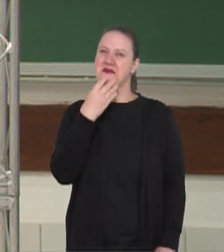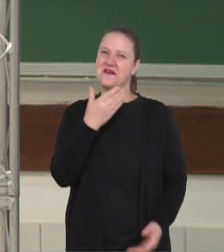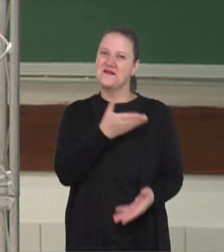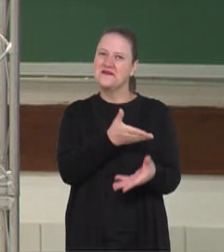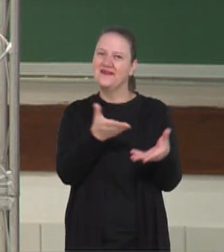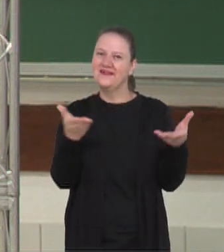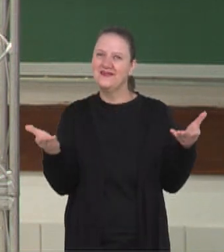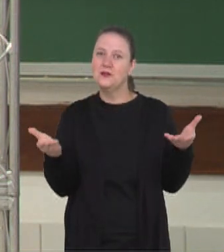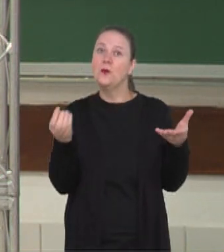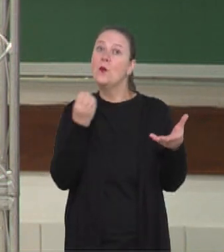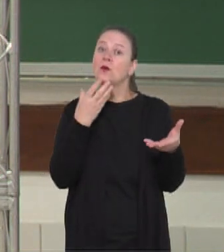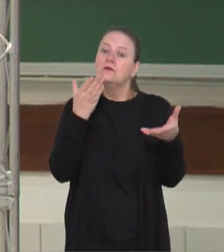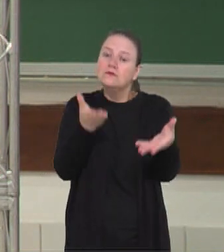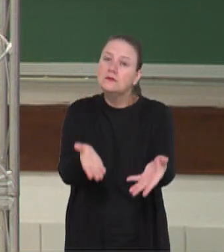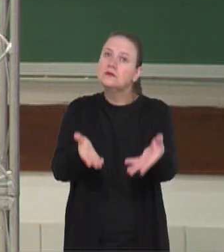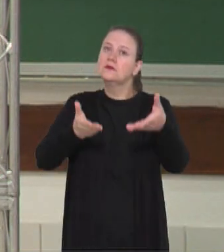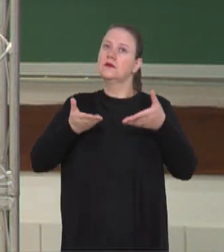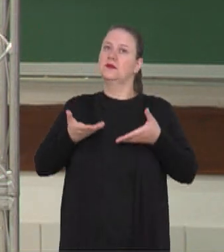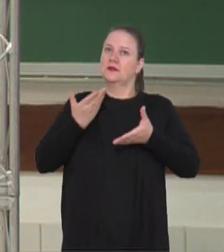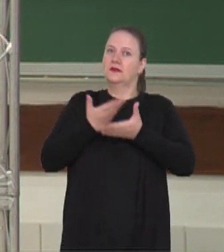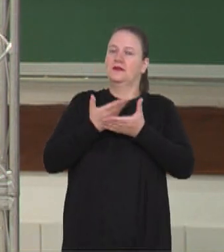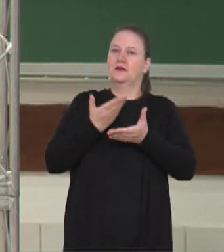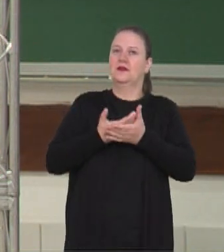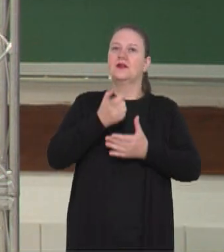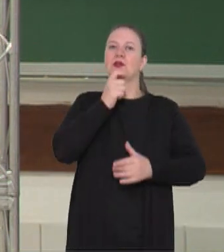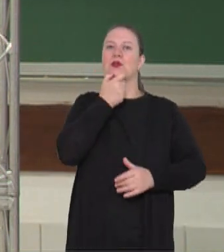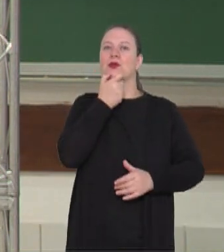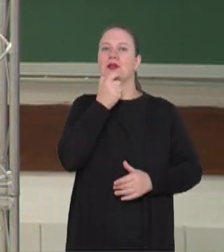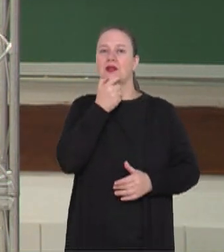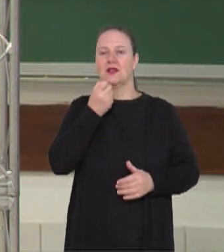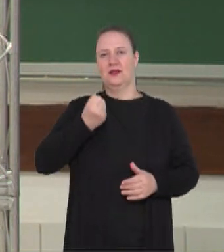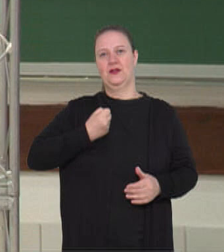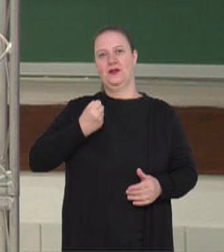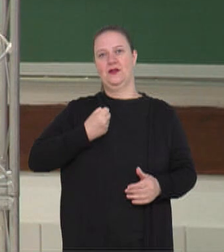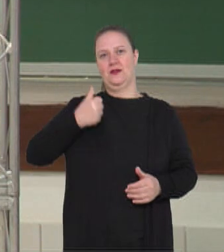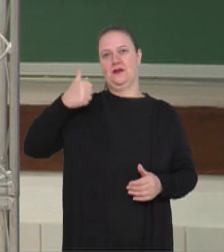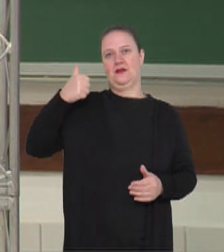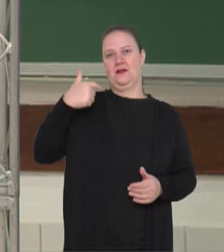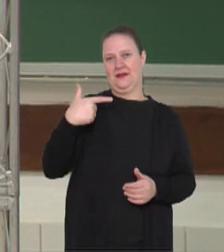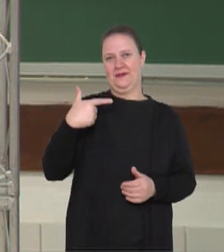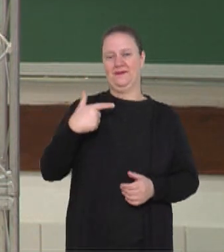vocês? Bem-vindos à nossa aula. Hoje é a nossa aula de inglês número 12.